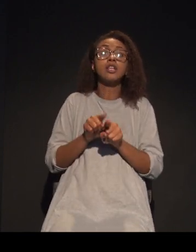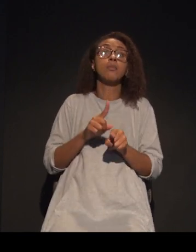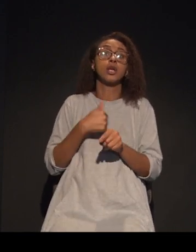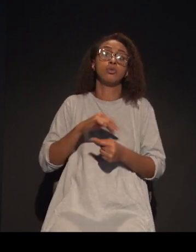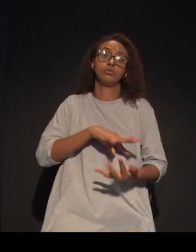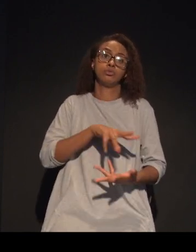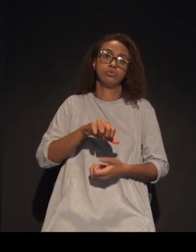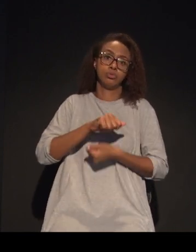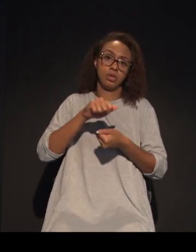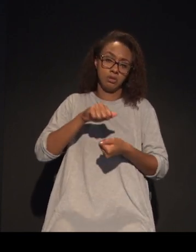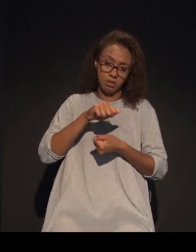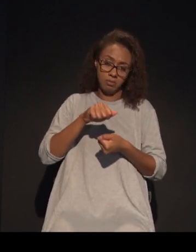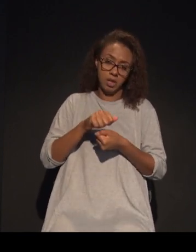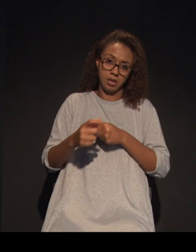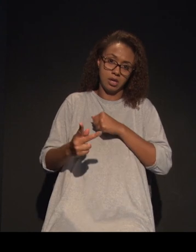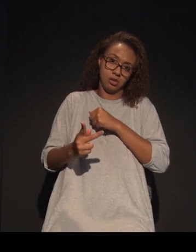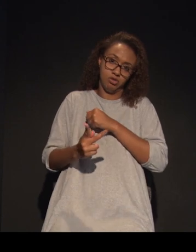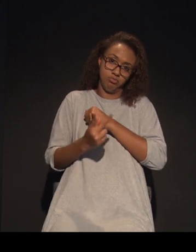também